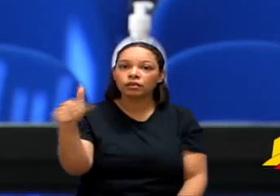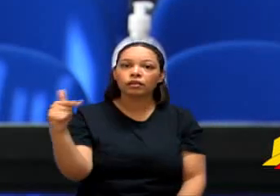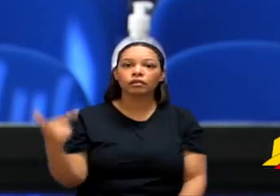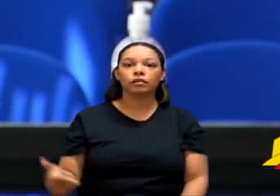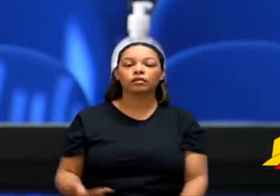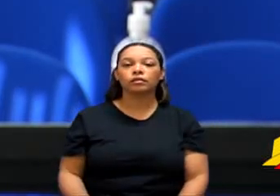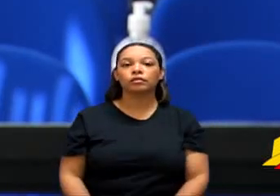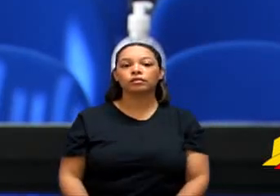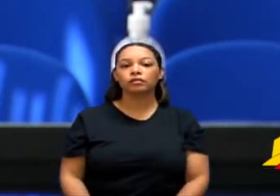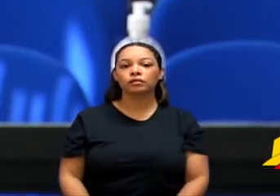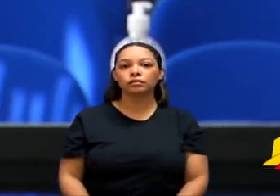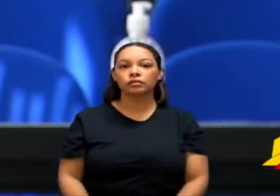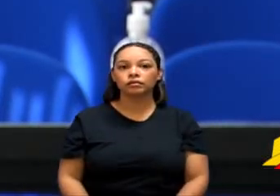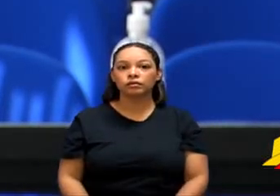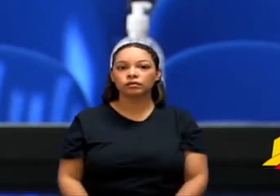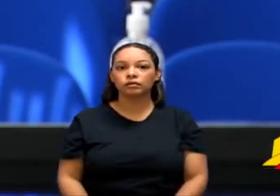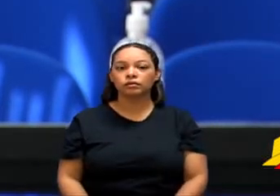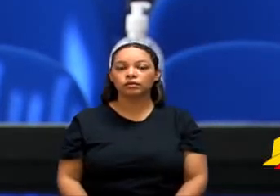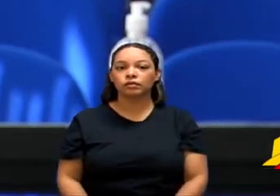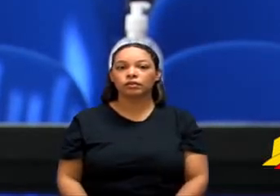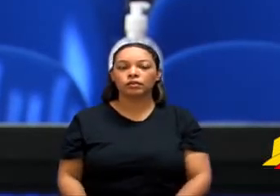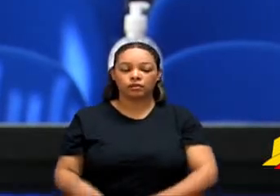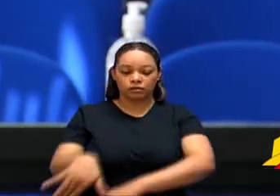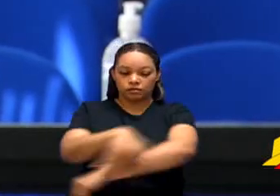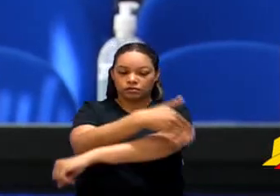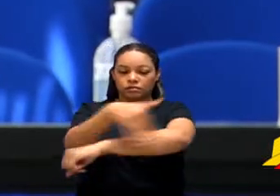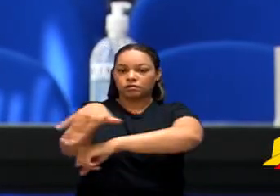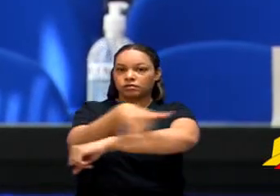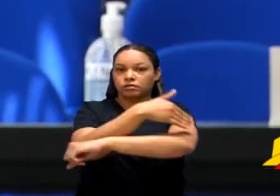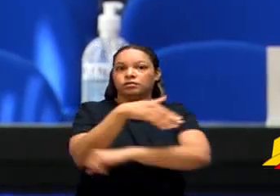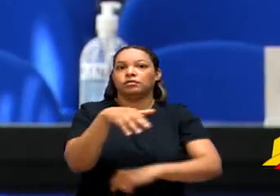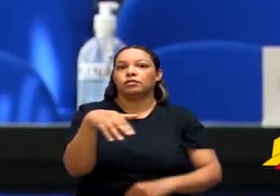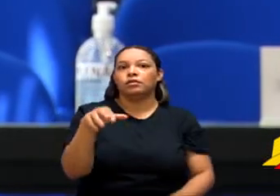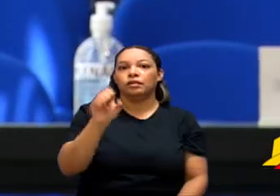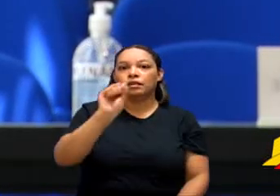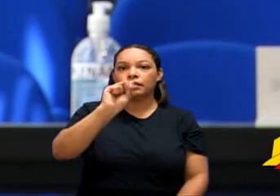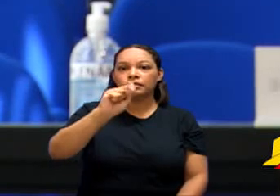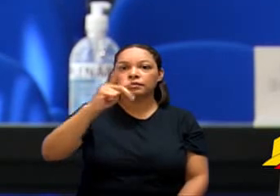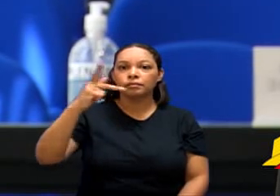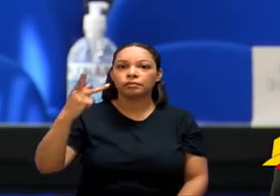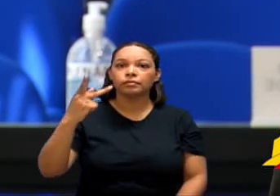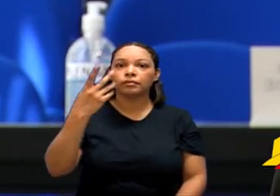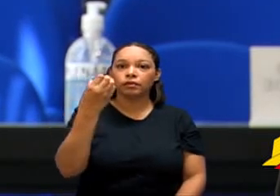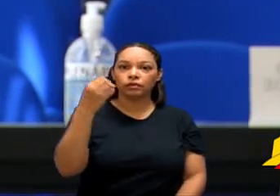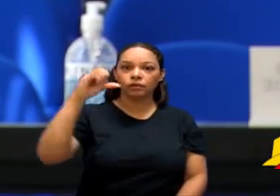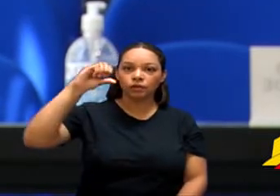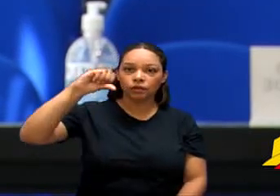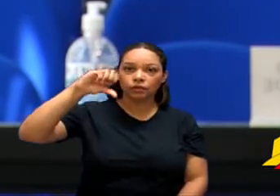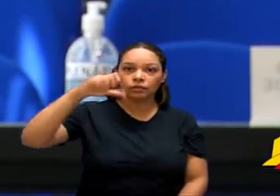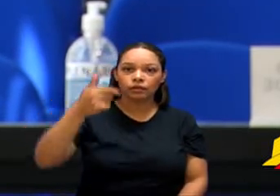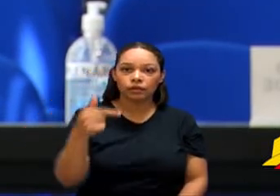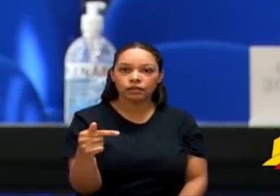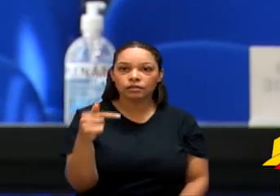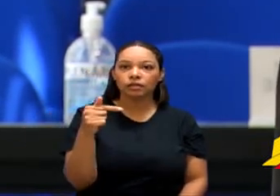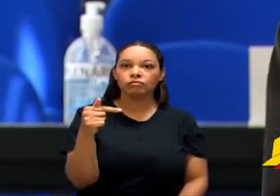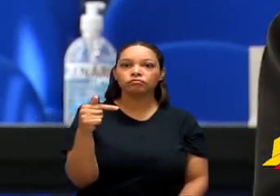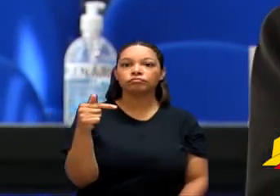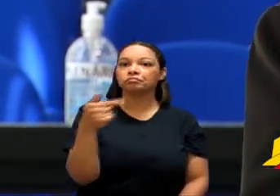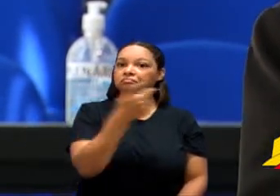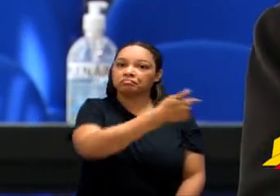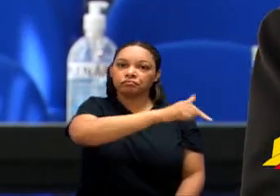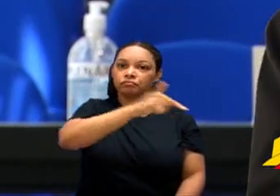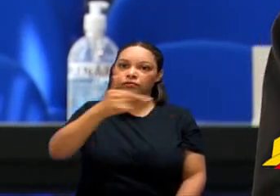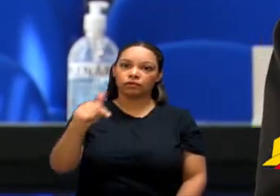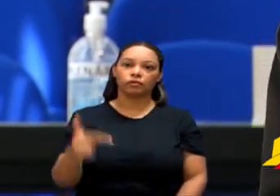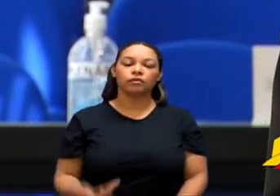senhor está trazendo aqui, né, que é na rodovia SP-097, que é extremamente importante, mas as ruas